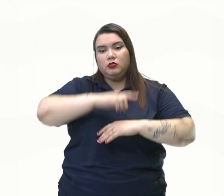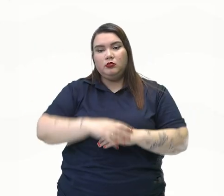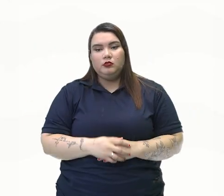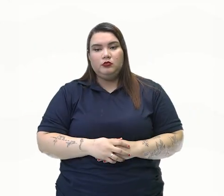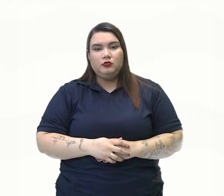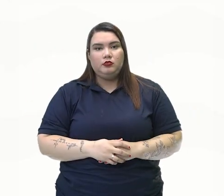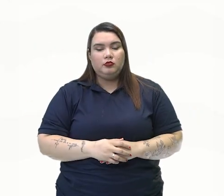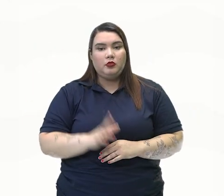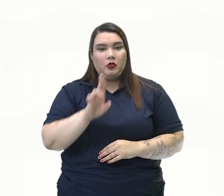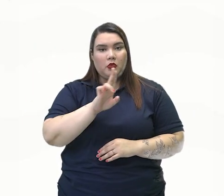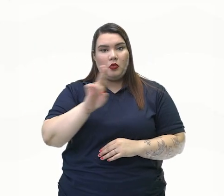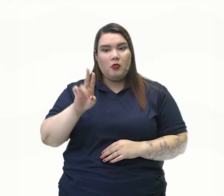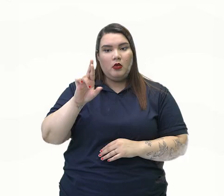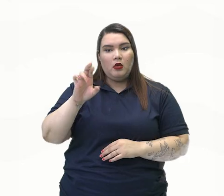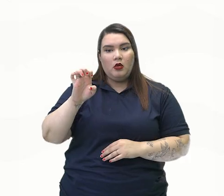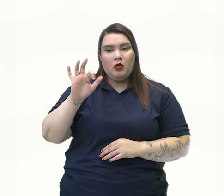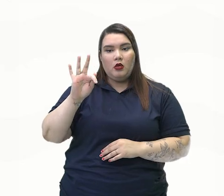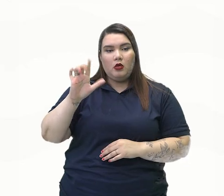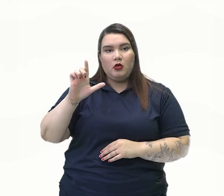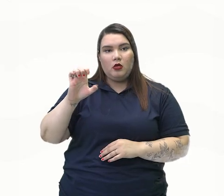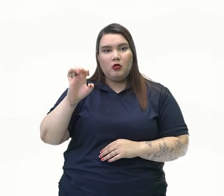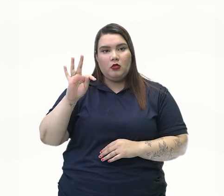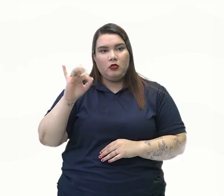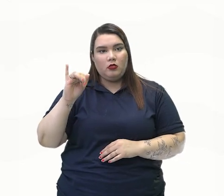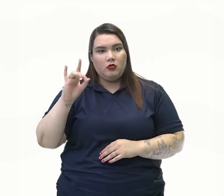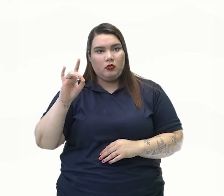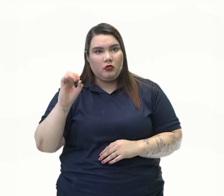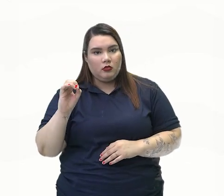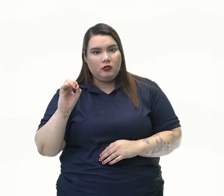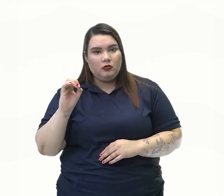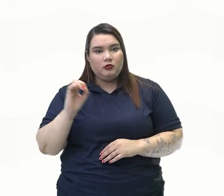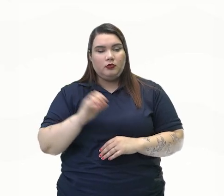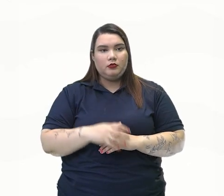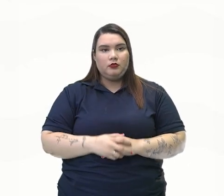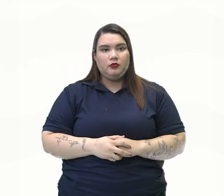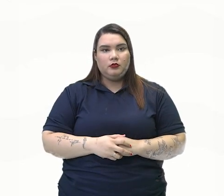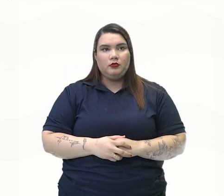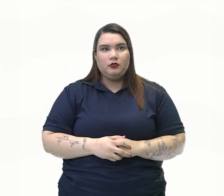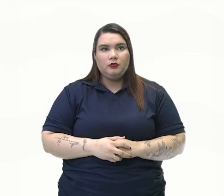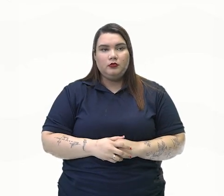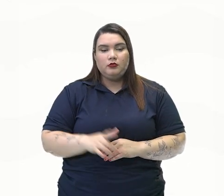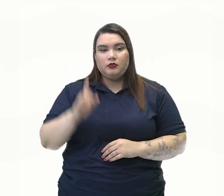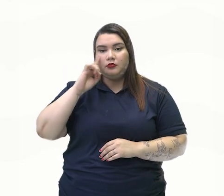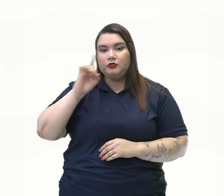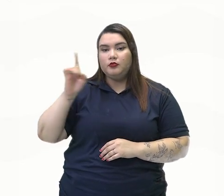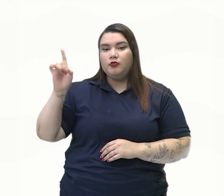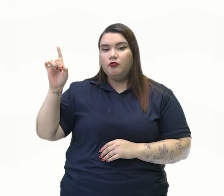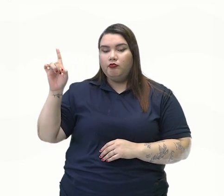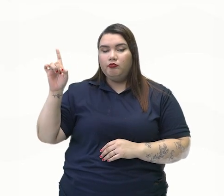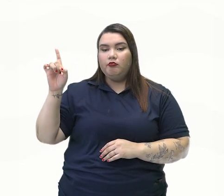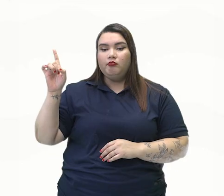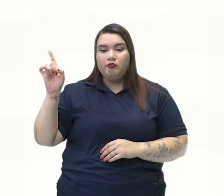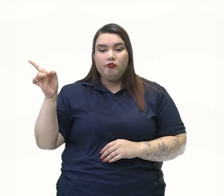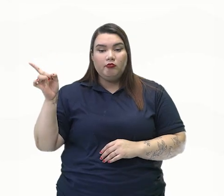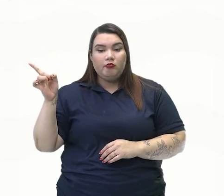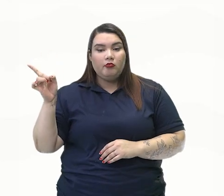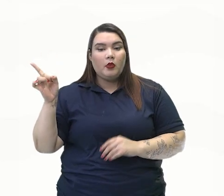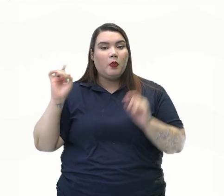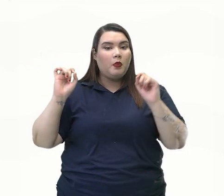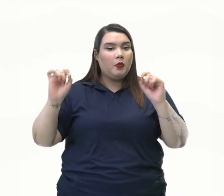espelho. Aí, com base nisso, nós temos aqui o seguinte, ó. Temos